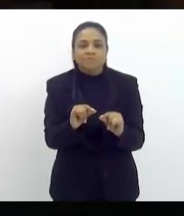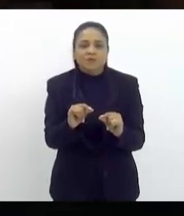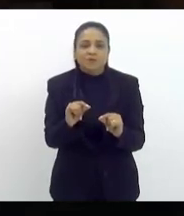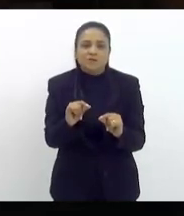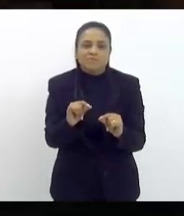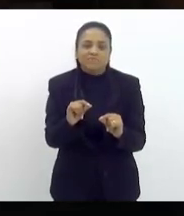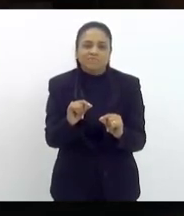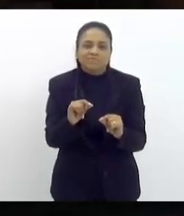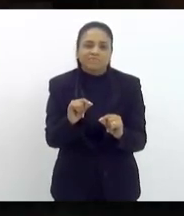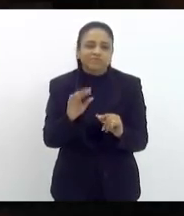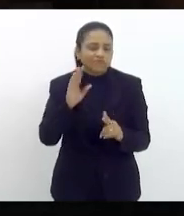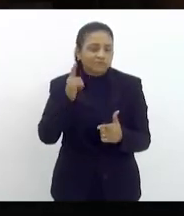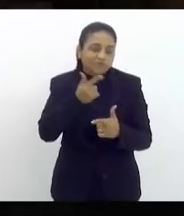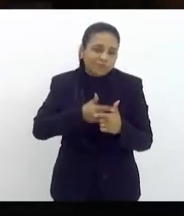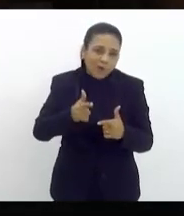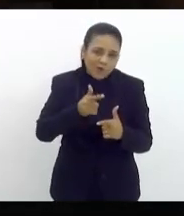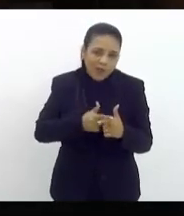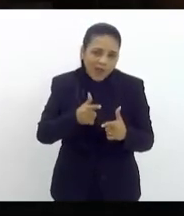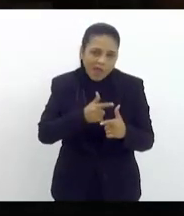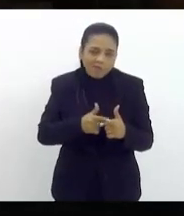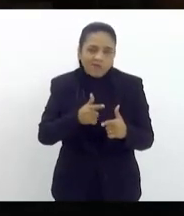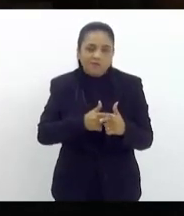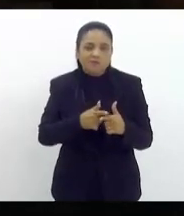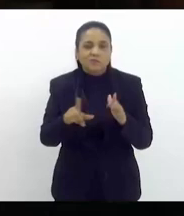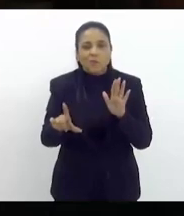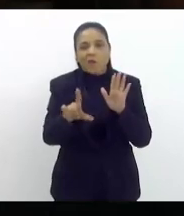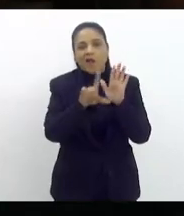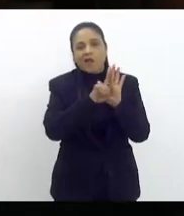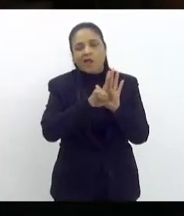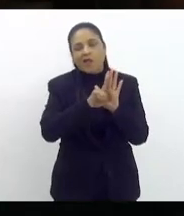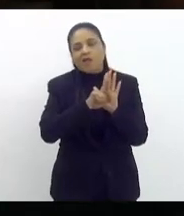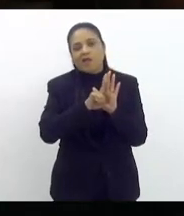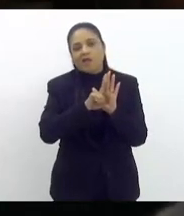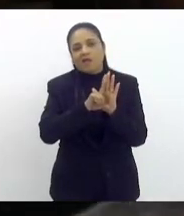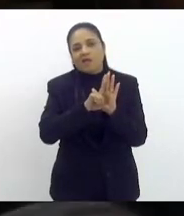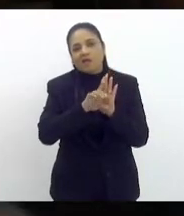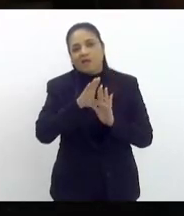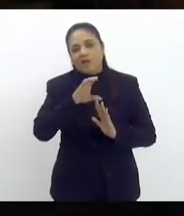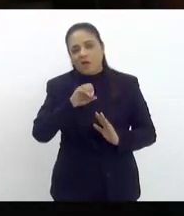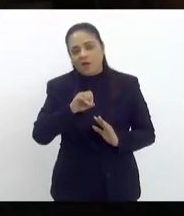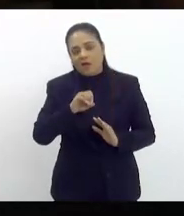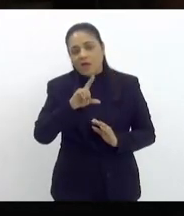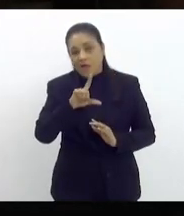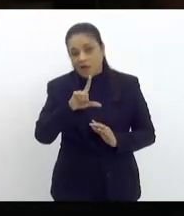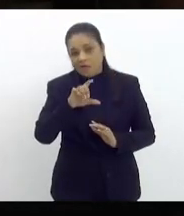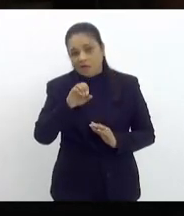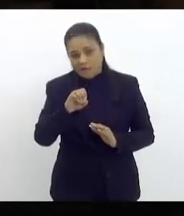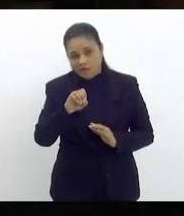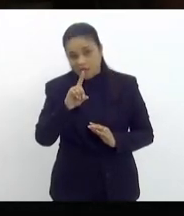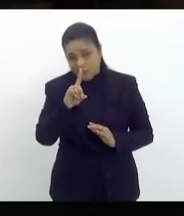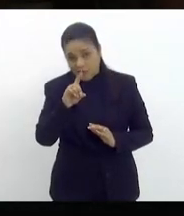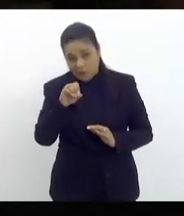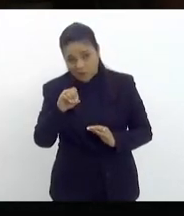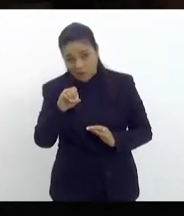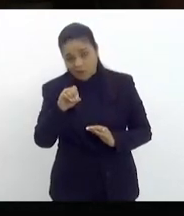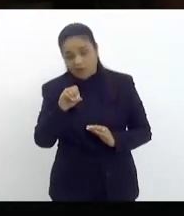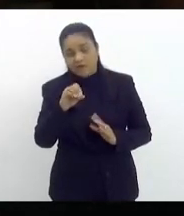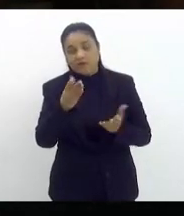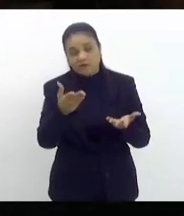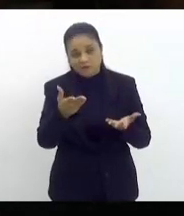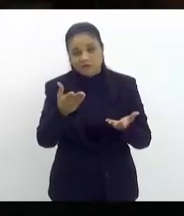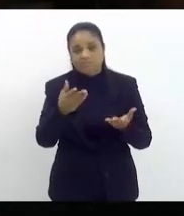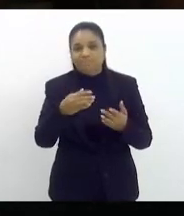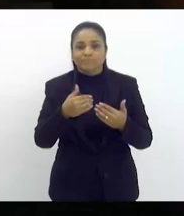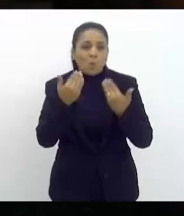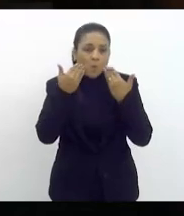colocados diante de uma lei orçamentária que não traz, evidentemente, a